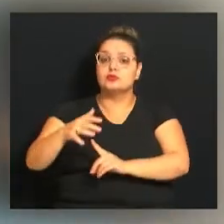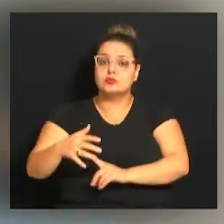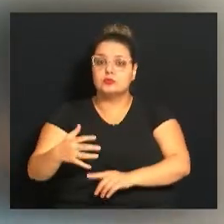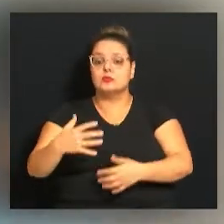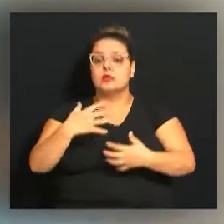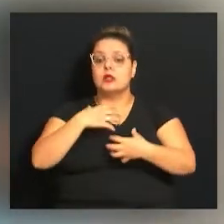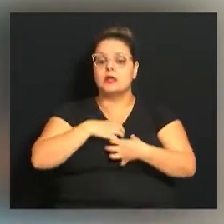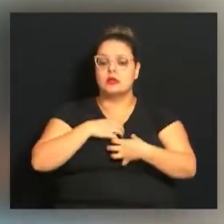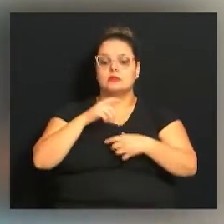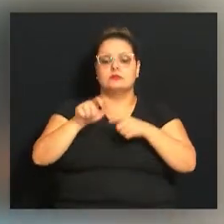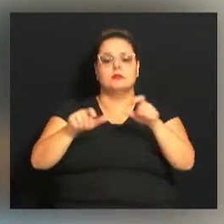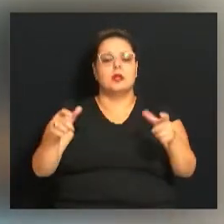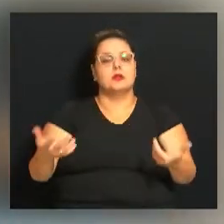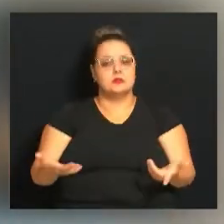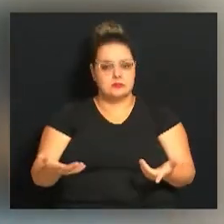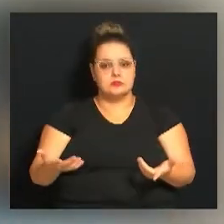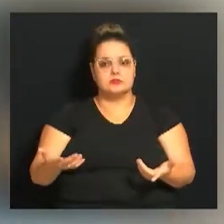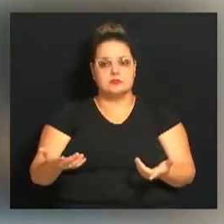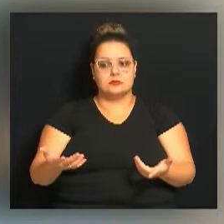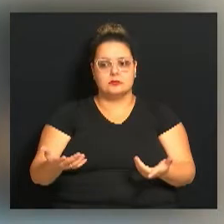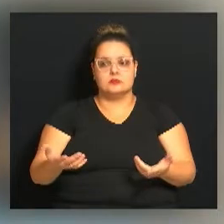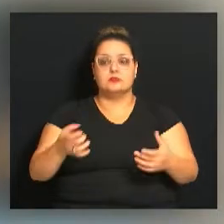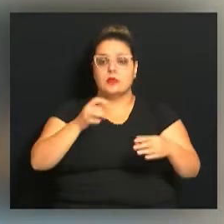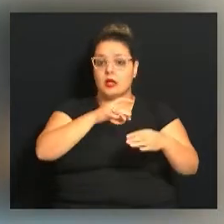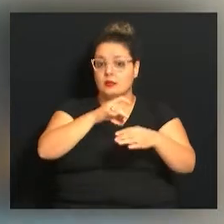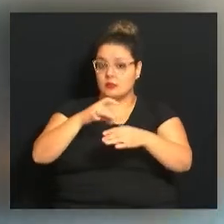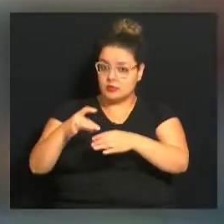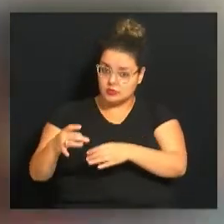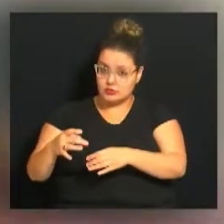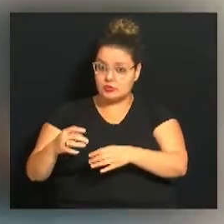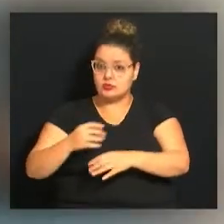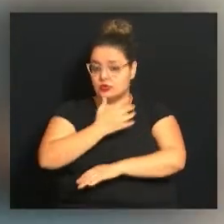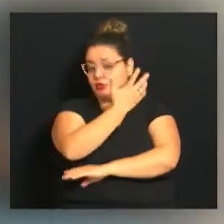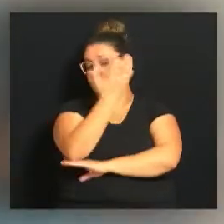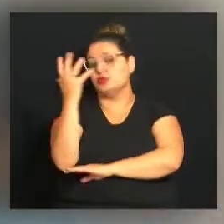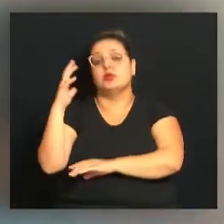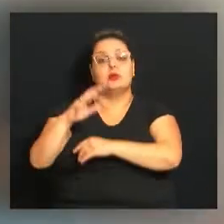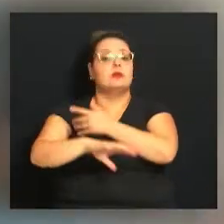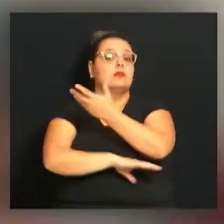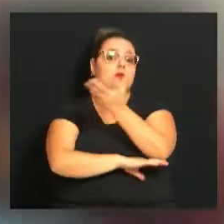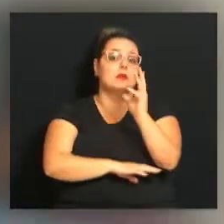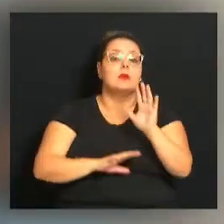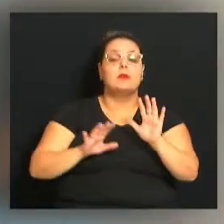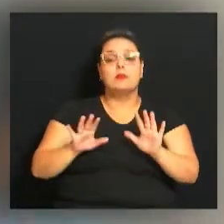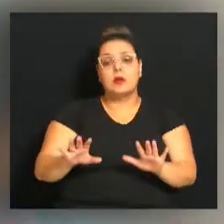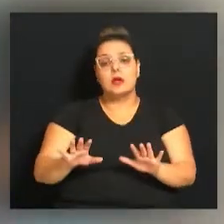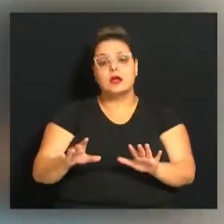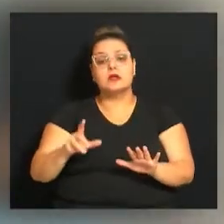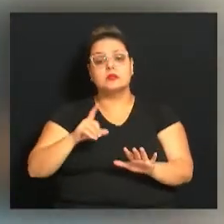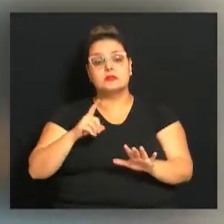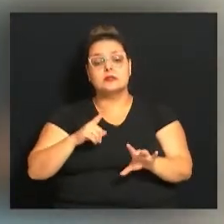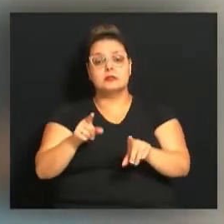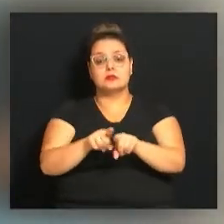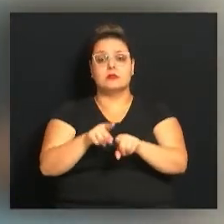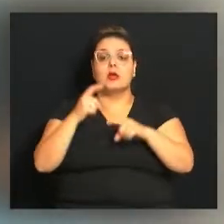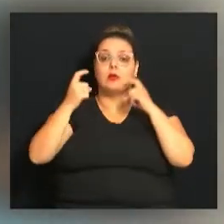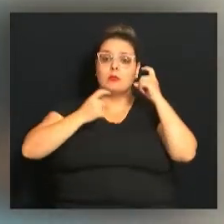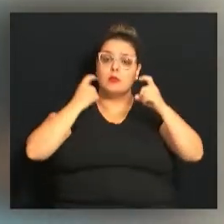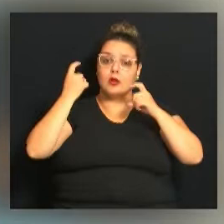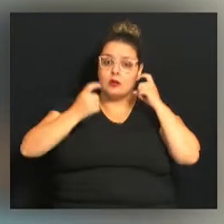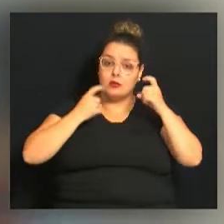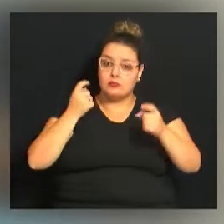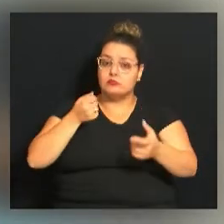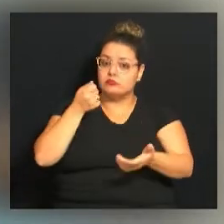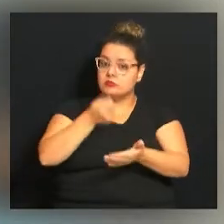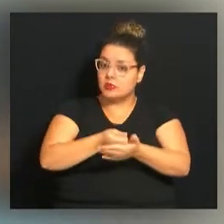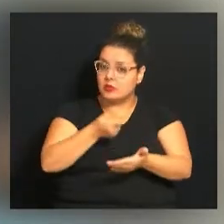população para o plantio de árvores. Mas, na outra ponta, também há uma cobrança muito grande